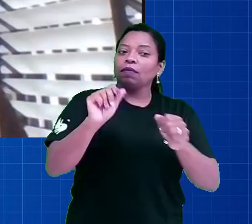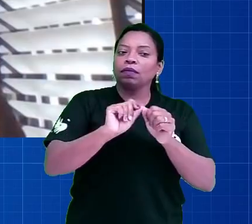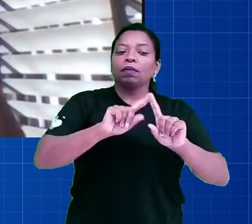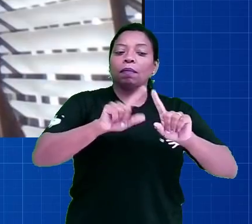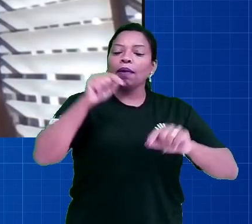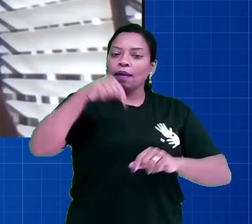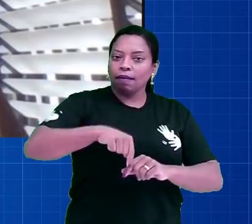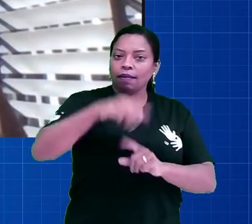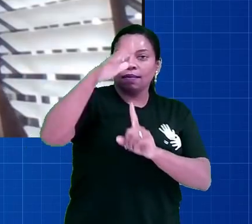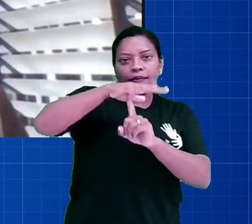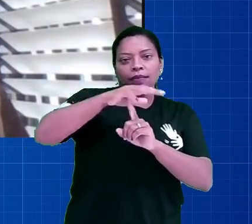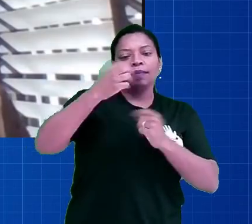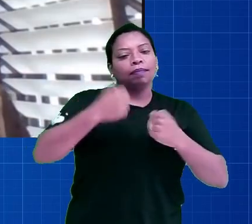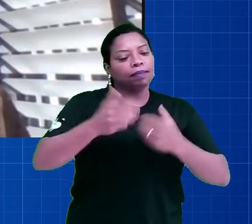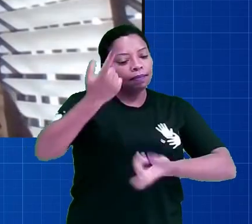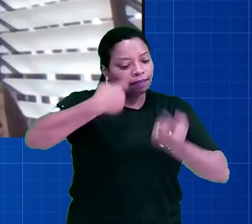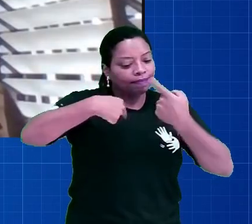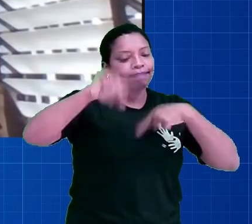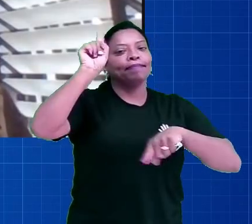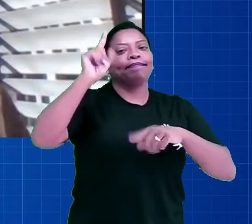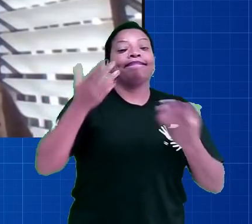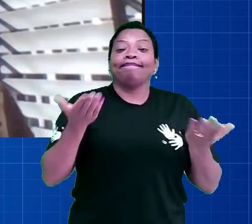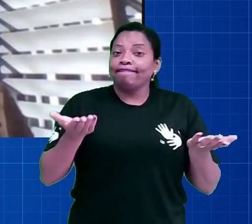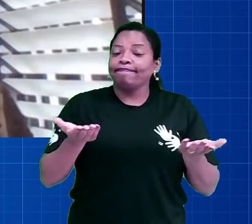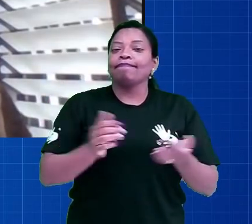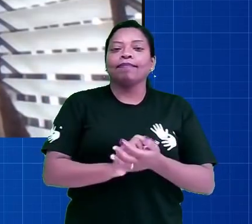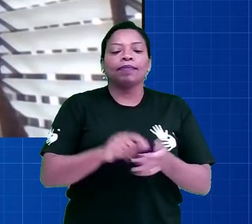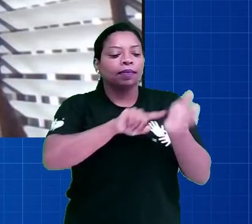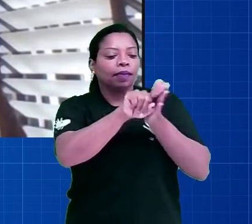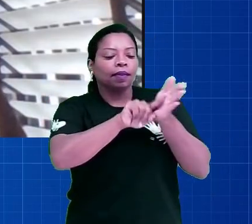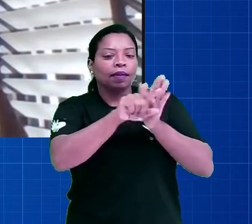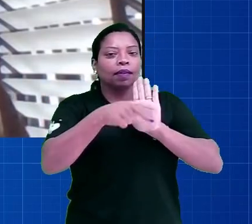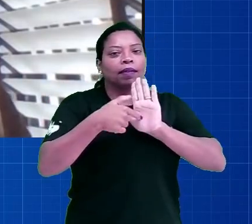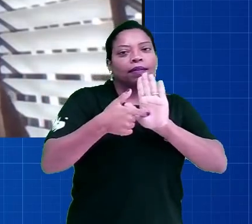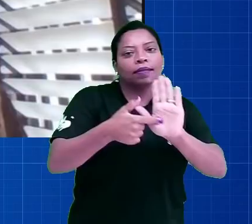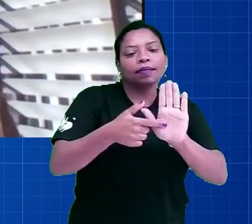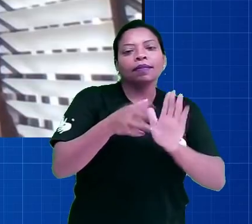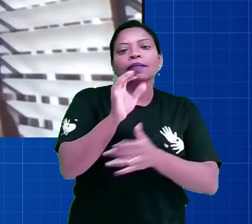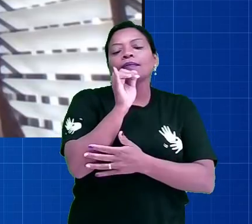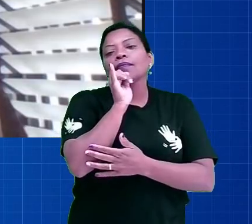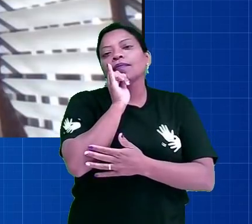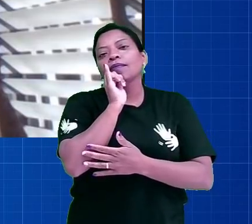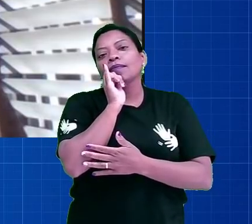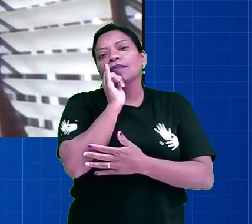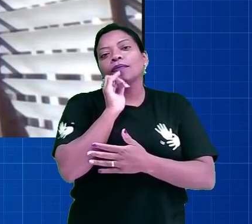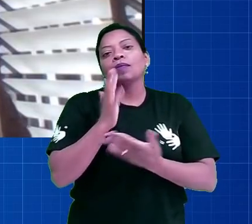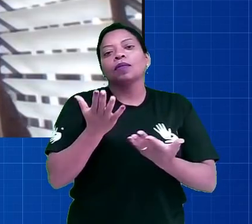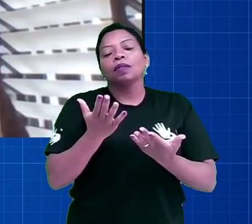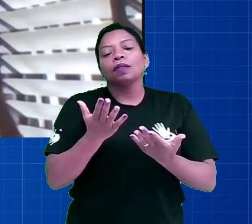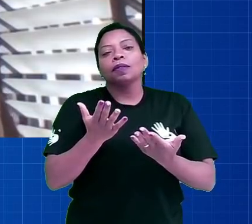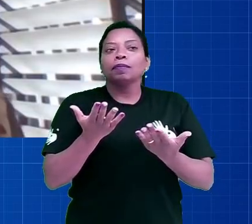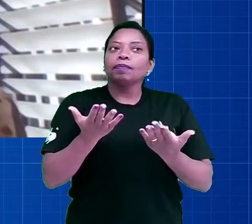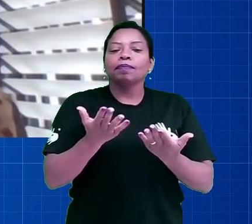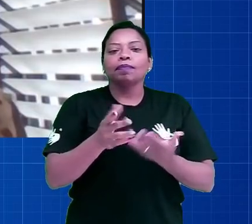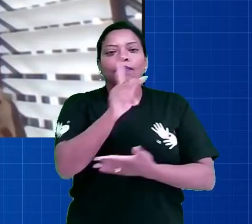de fato, avançar mais no Paraná com relação a essa perspectiva. E as pesquisas também têm demonstrado,